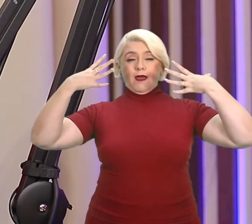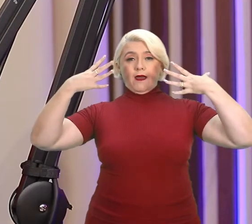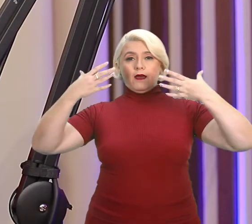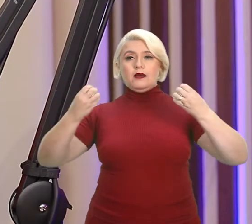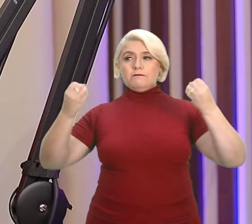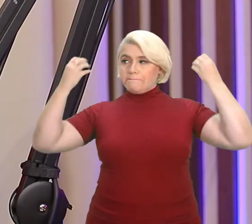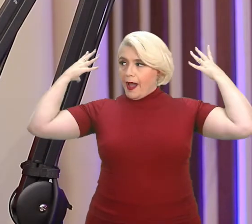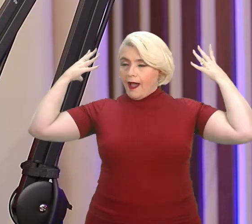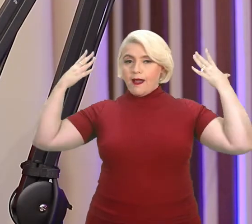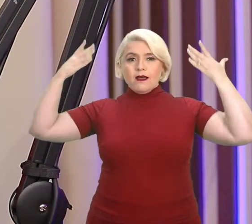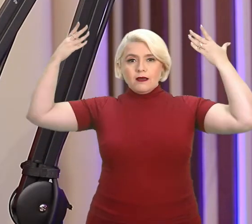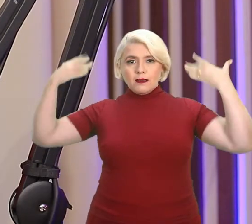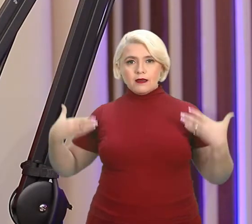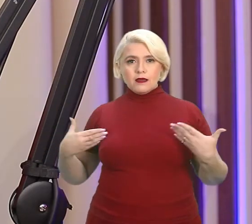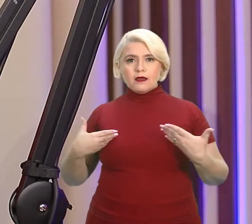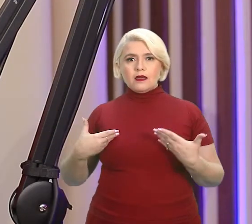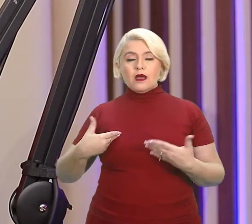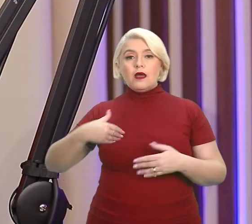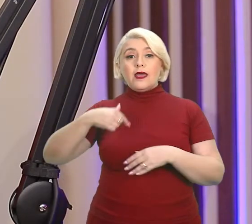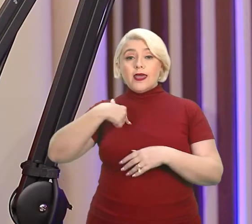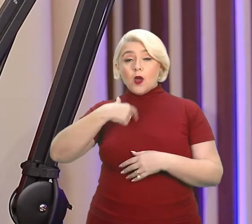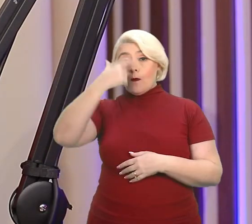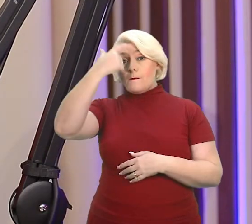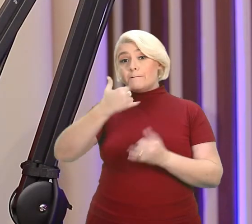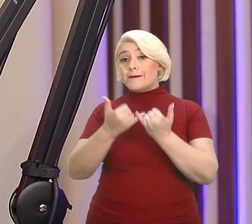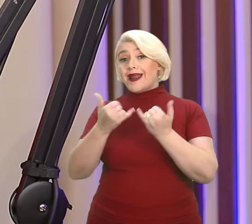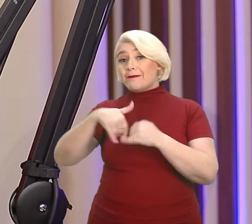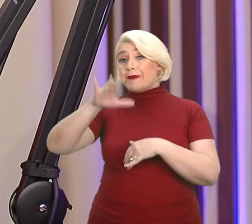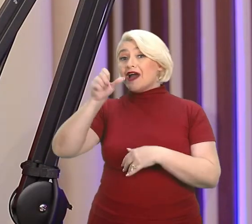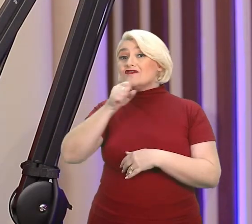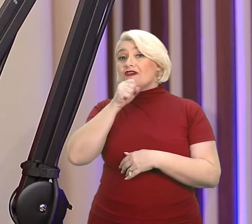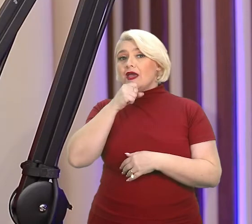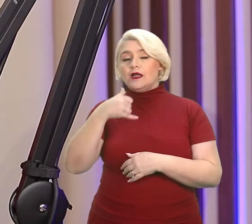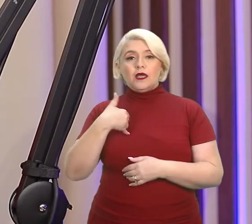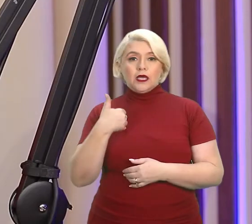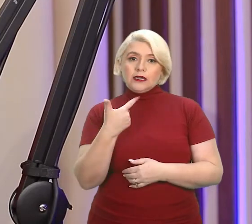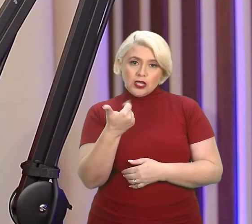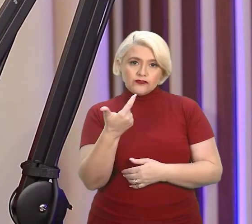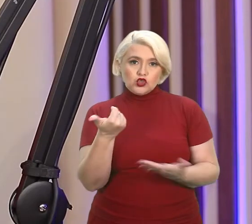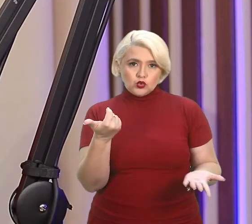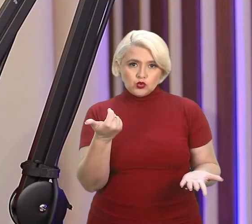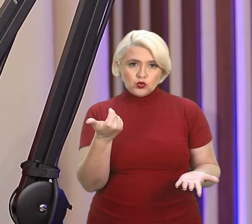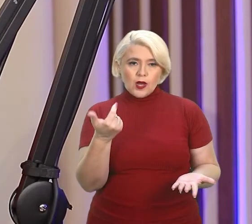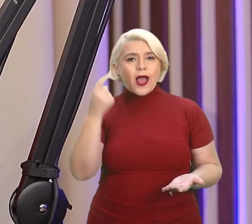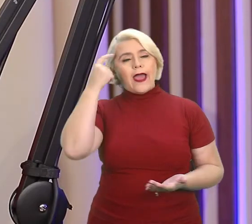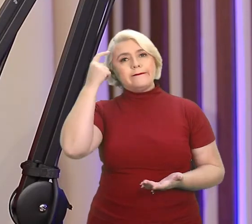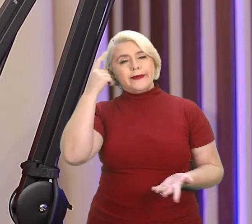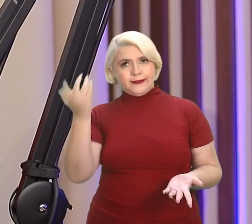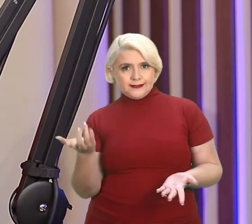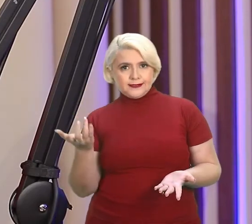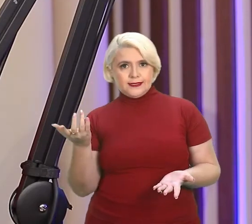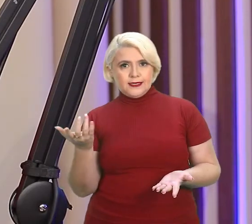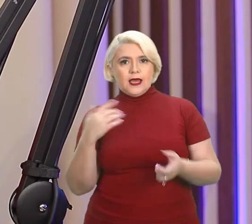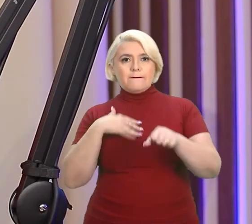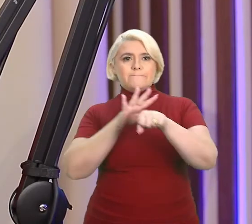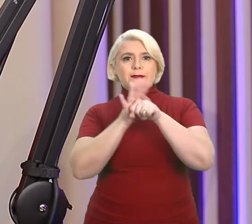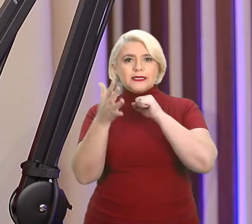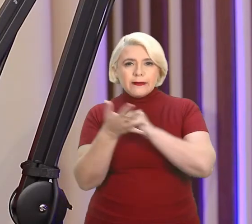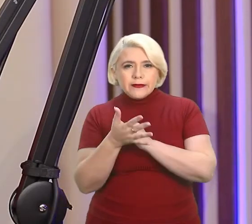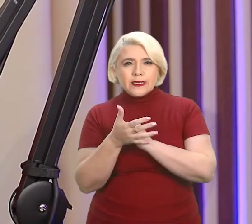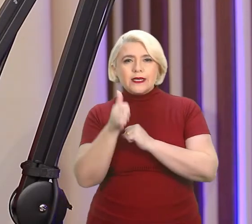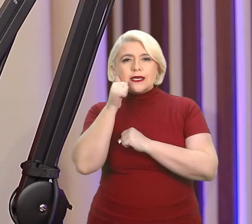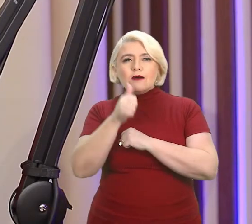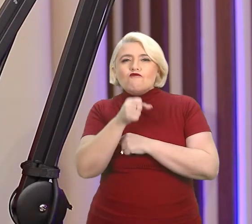batia, refletia na parede e me deixou mais velha do que eu só tenho 21. Aí agora você pensa. No auge da pandemia,